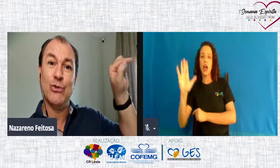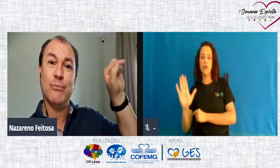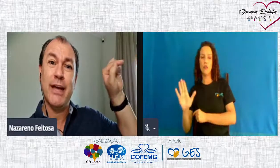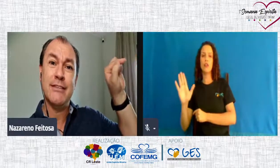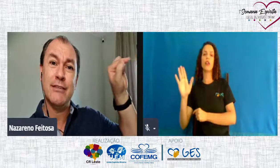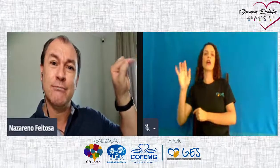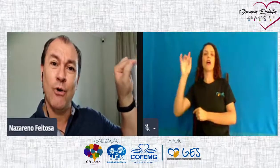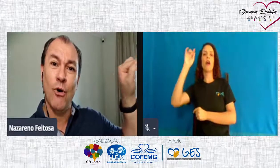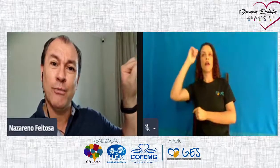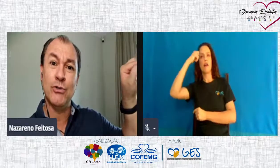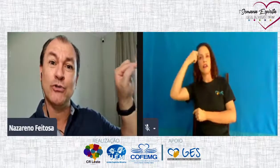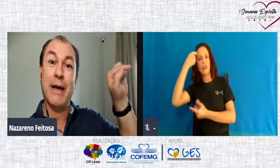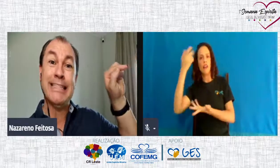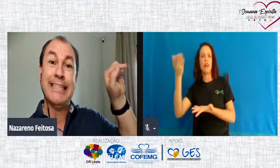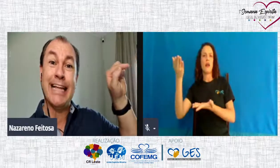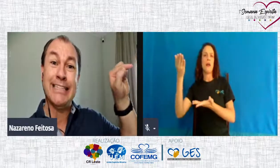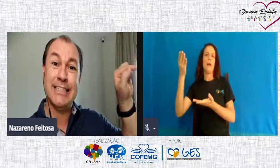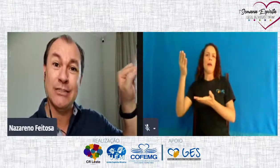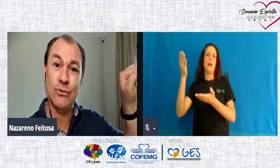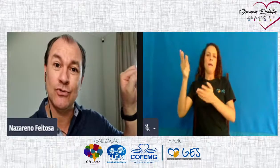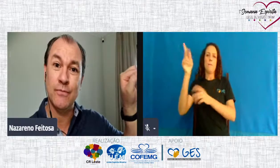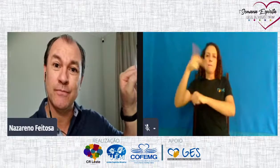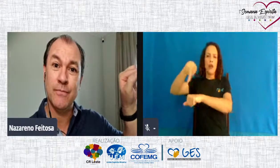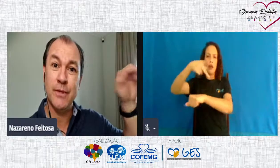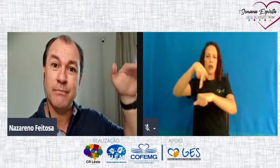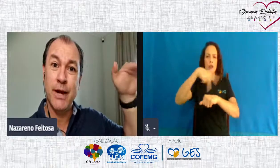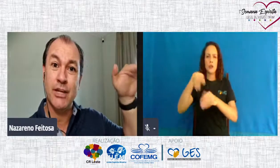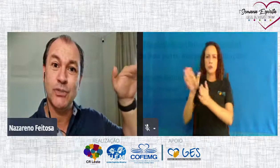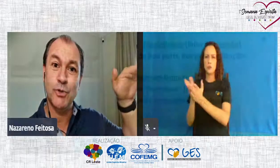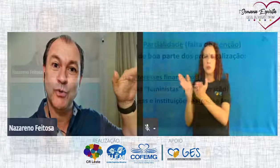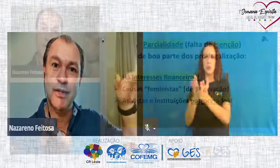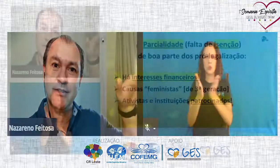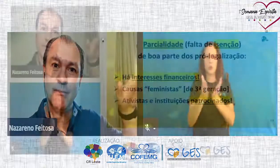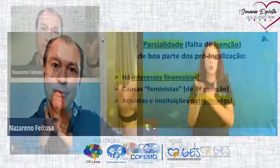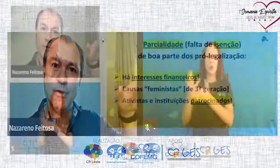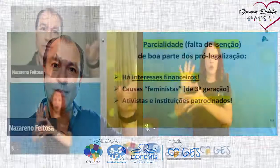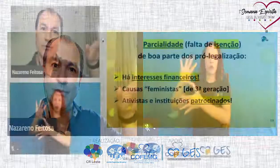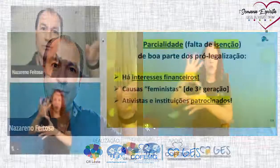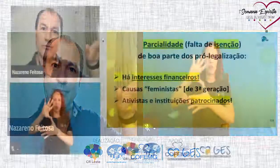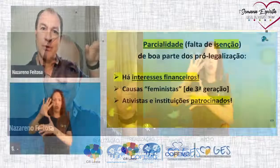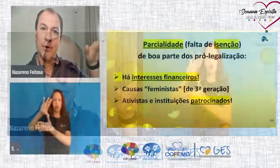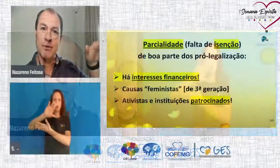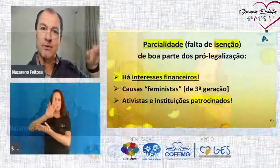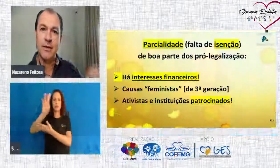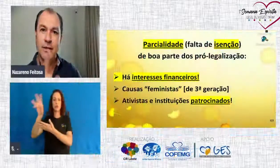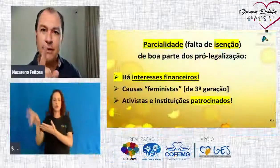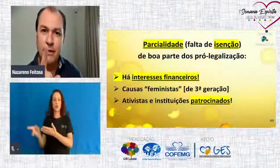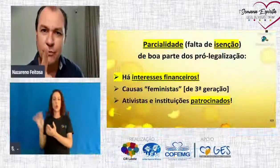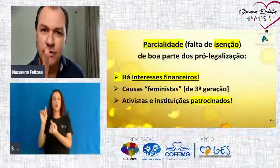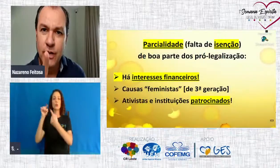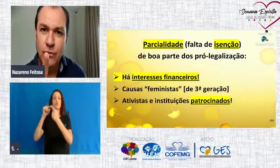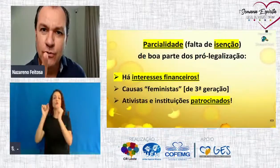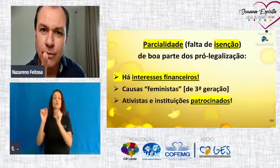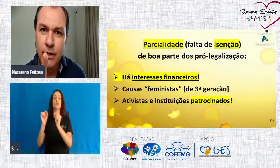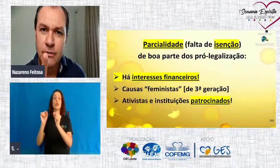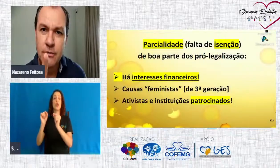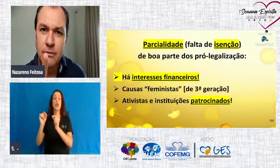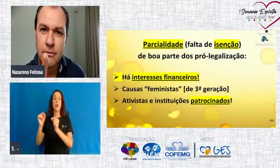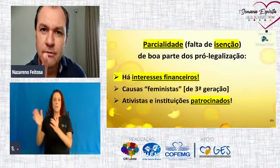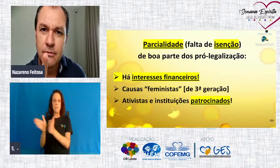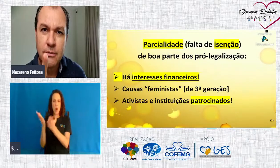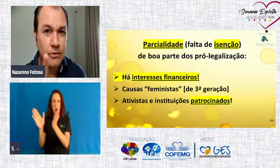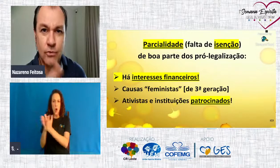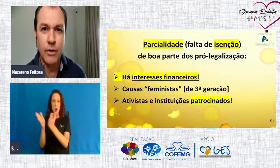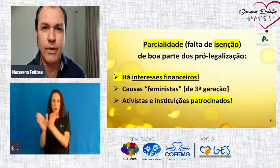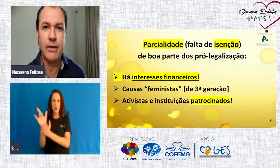de negros, nos países pobres, nos países latinos, para que diminuísse a população dos pobres. Isso é direitos humanos?